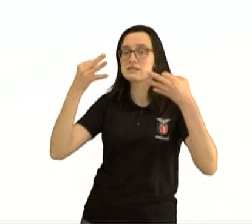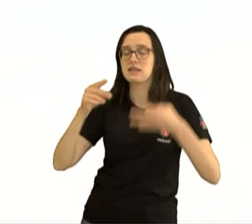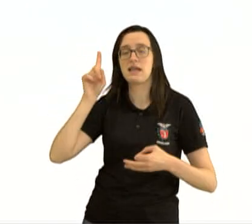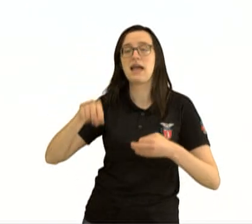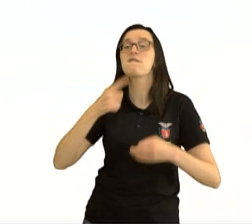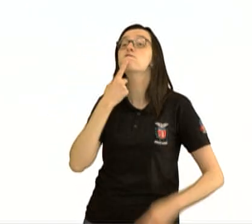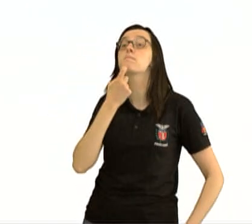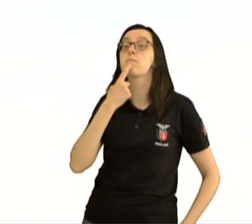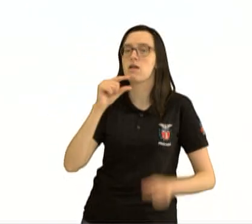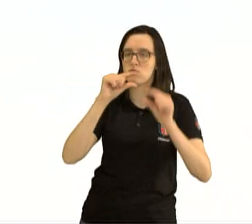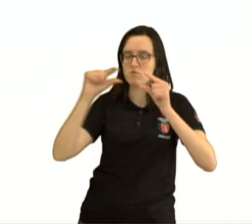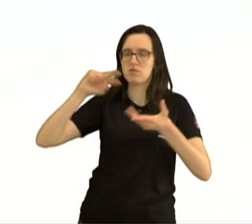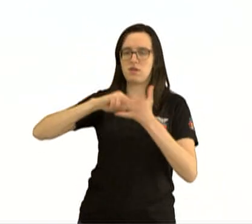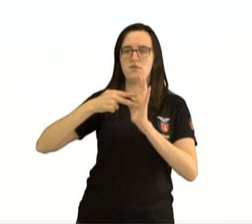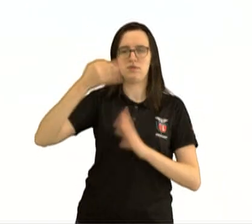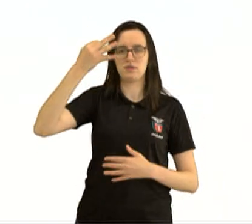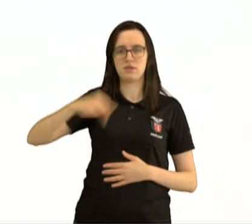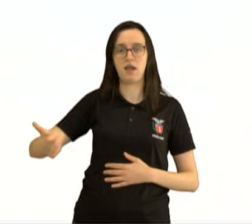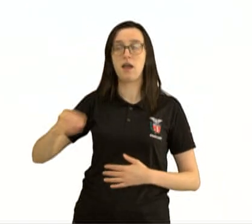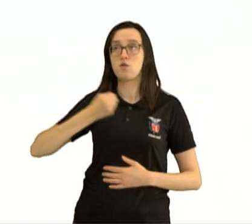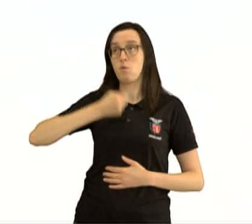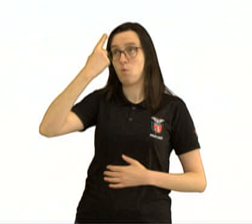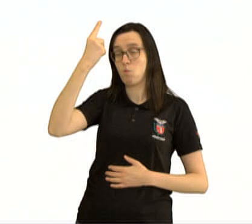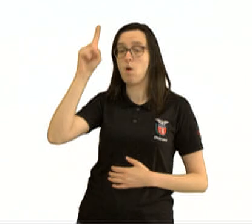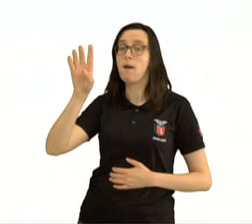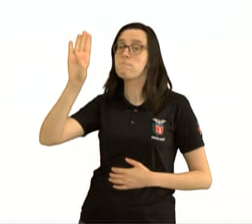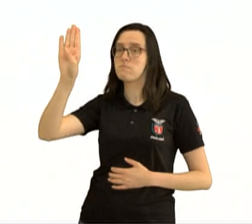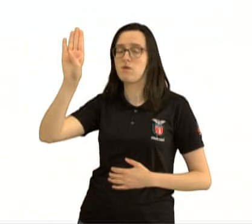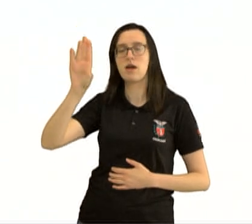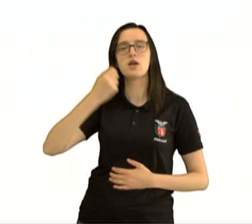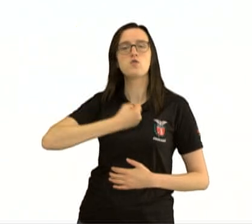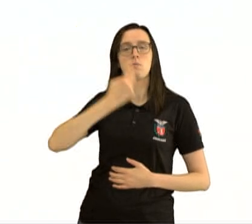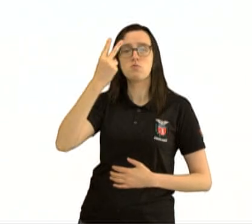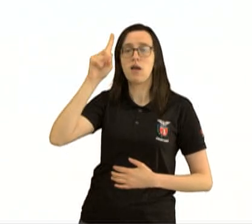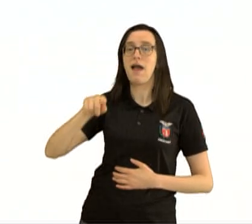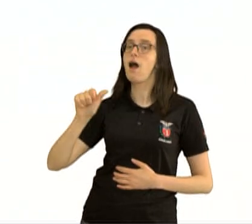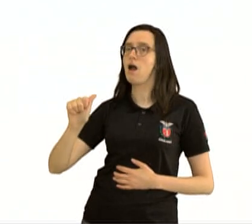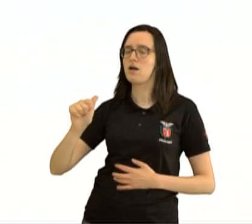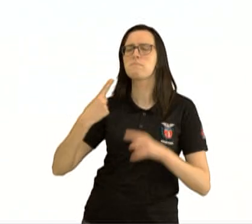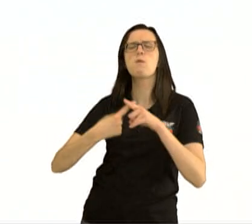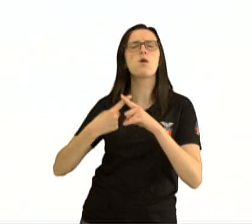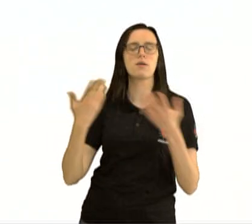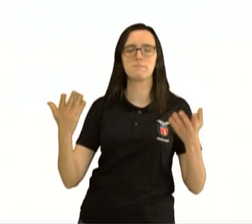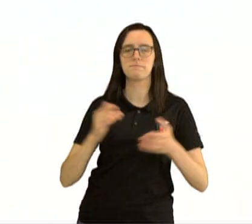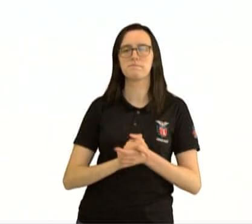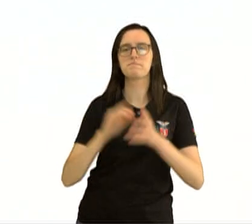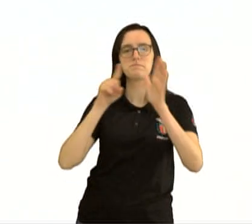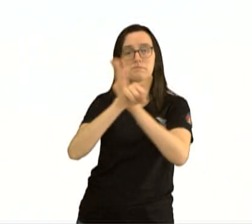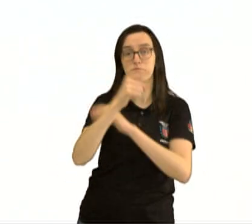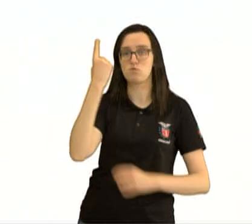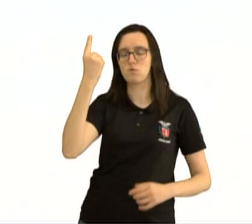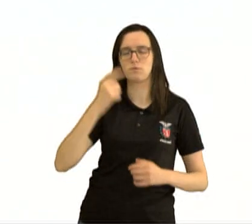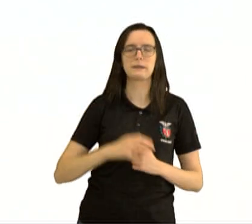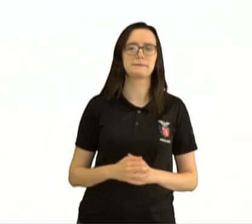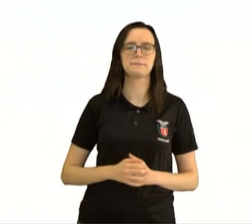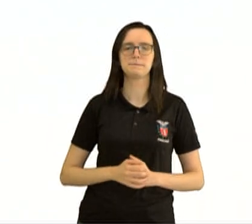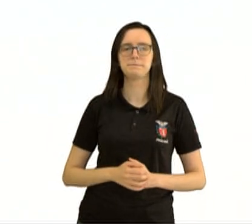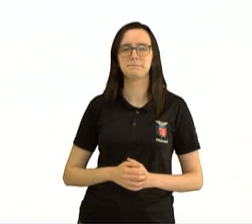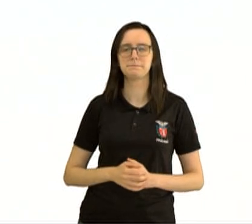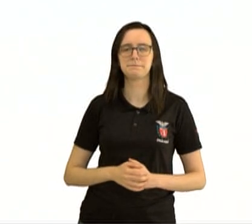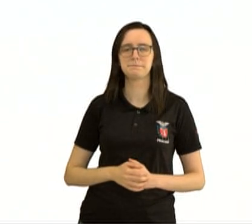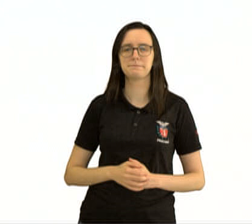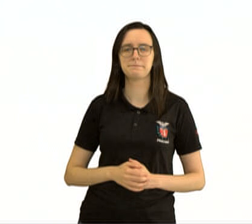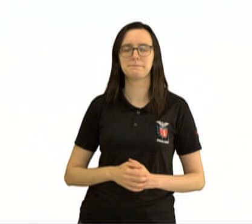respostas, tá ok? Então, na número 1 é a letra B e a número 2 é a letra A, mas vamos ver o porquê. Number 1. Did Olivia rent a car to go